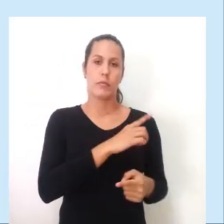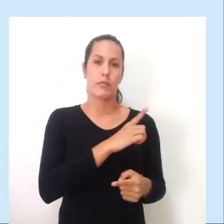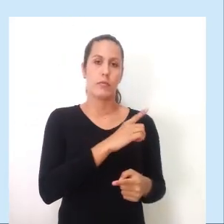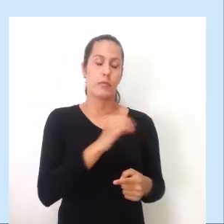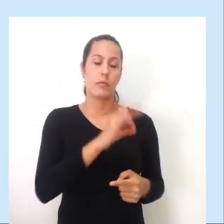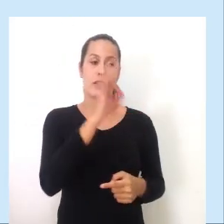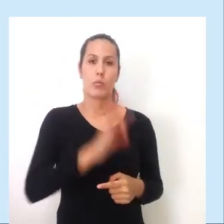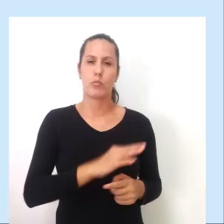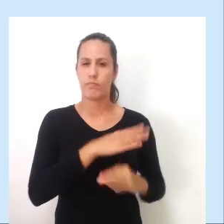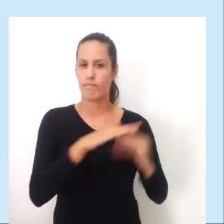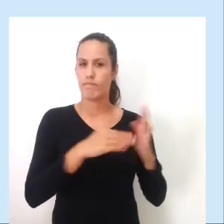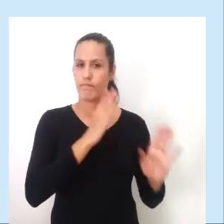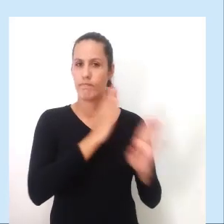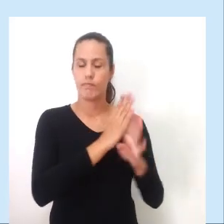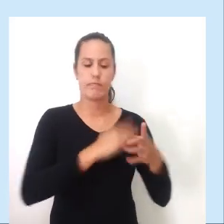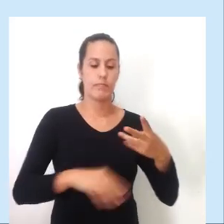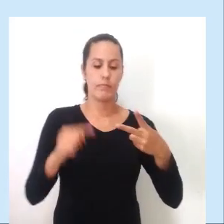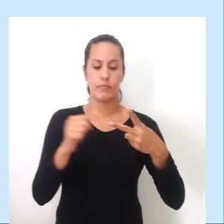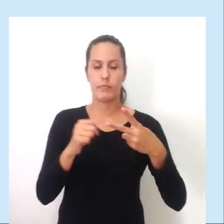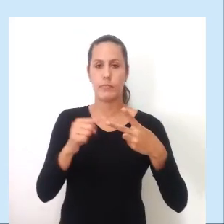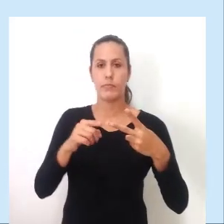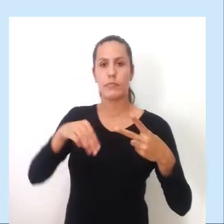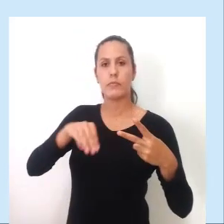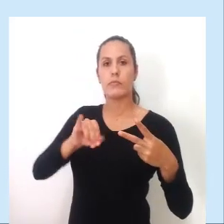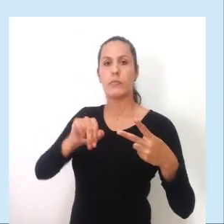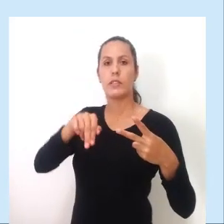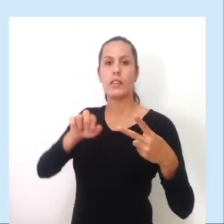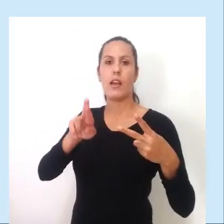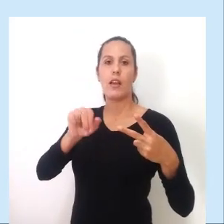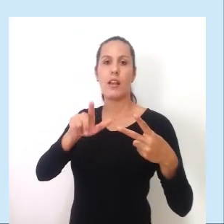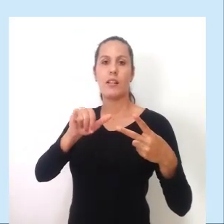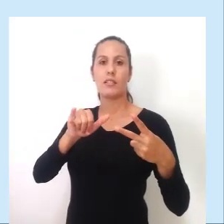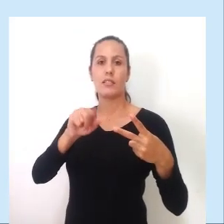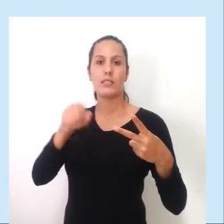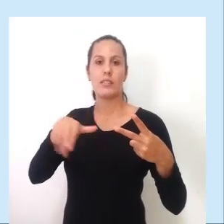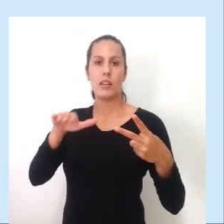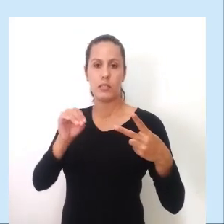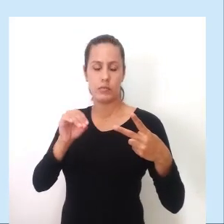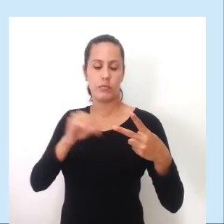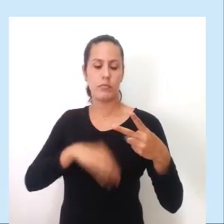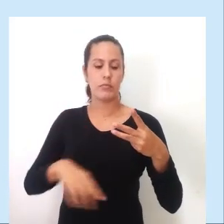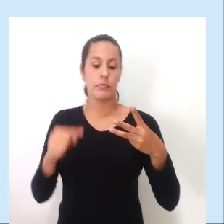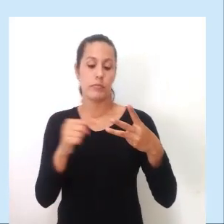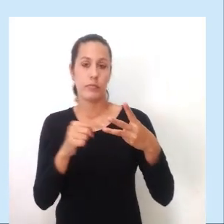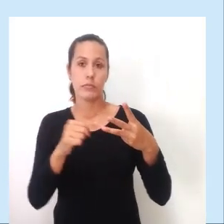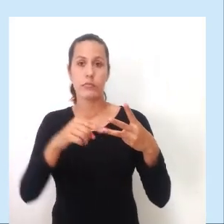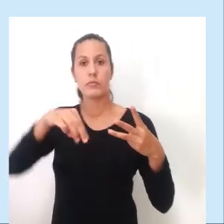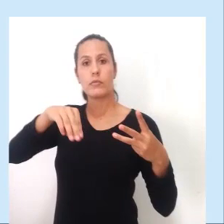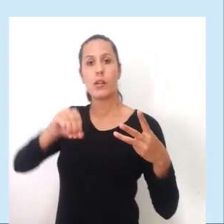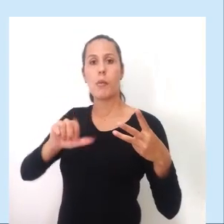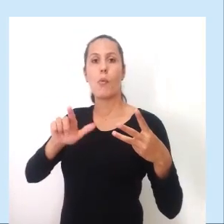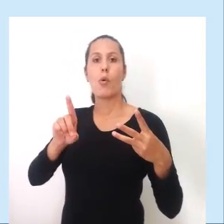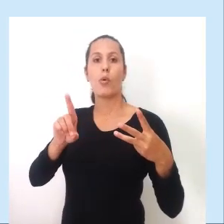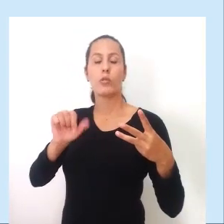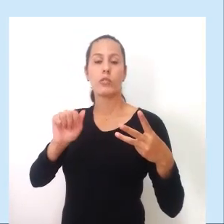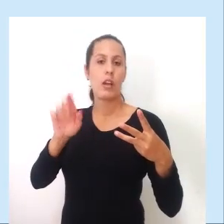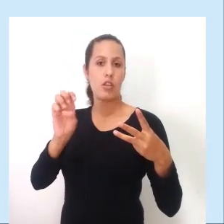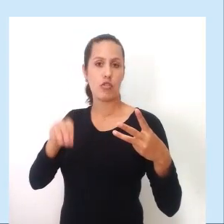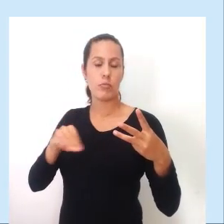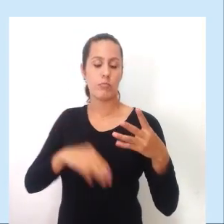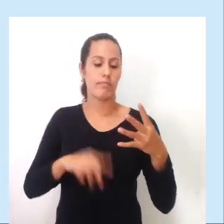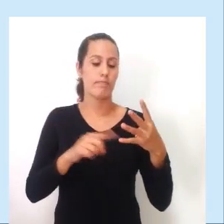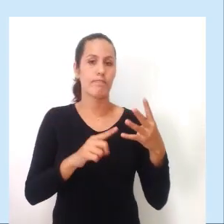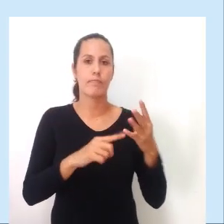conservação total. A segunda seria mineralização. A terceira seria moldagem. E